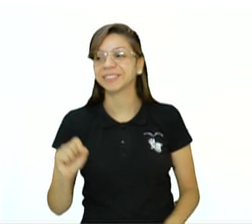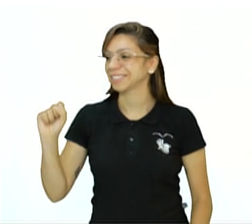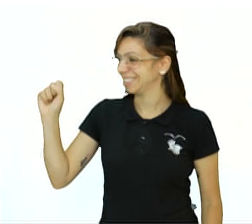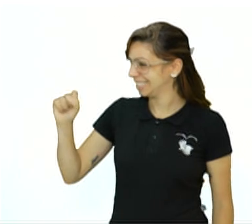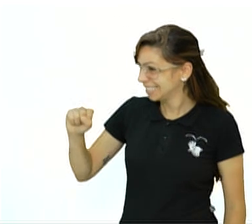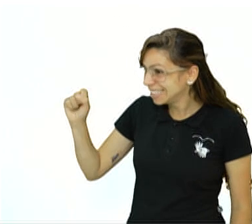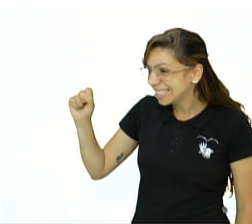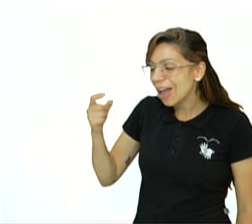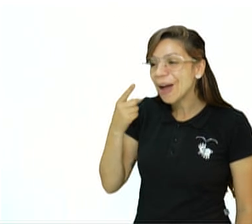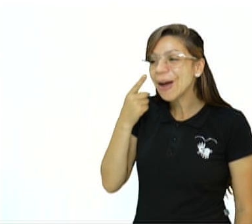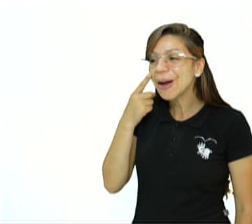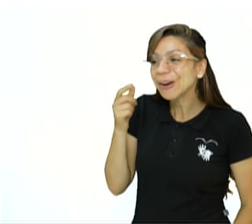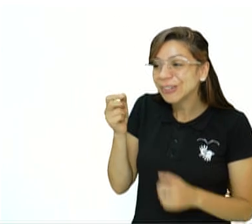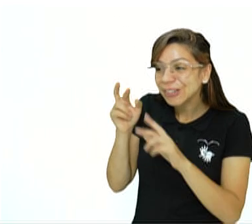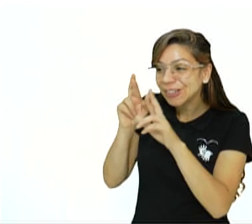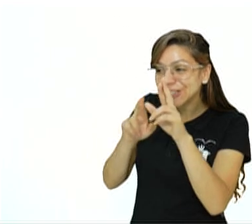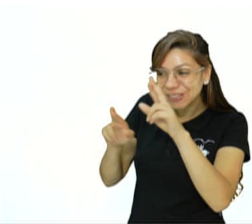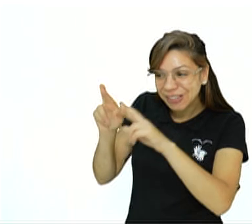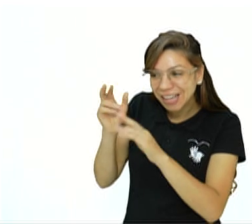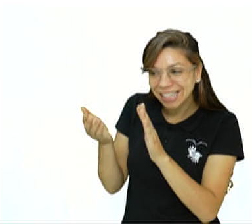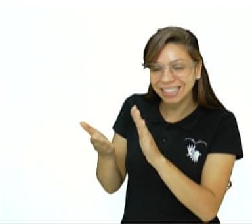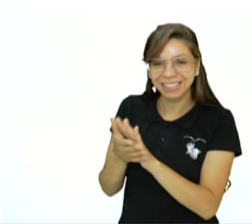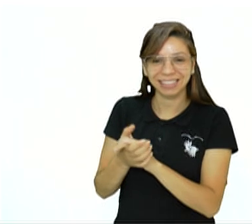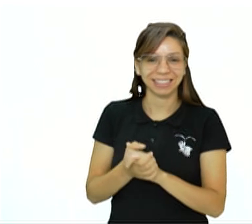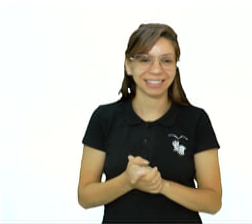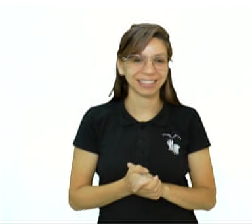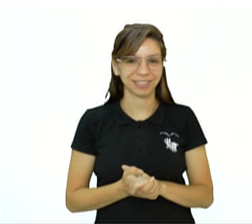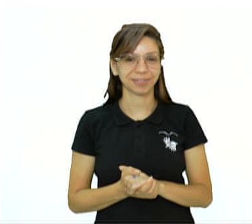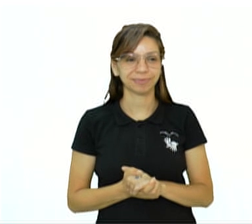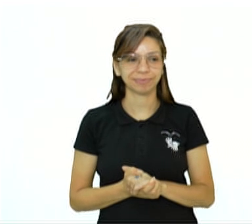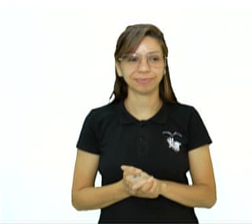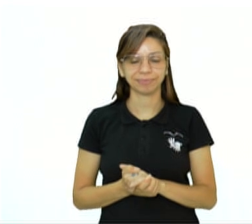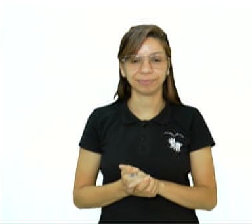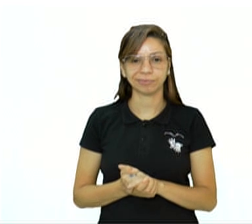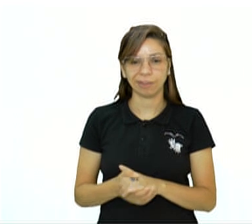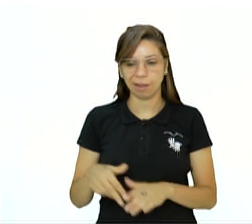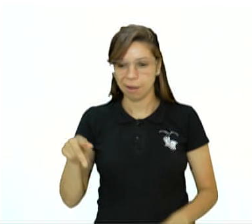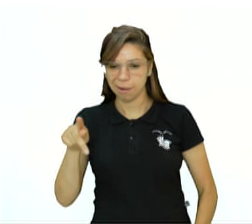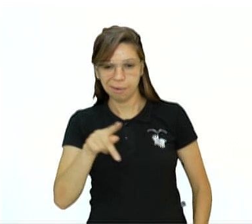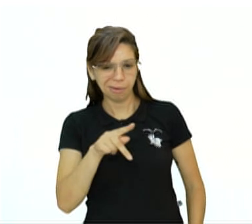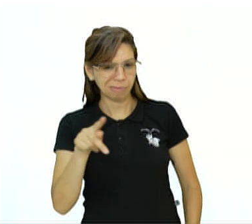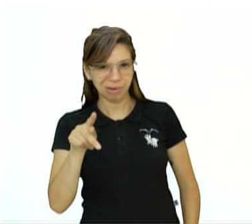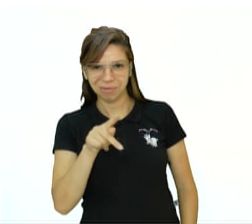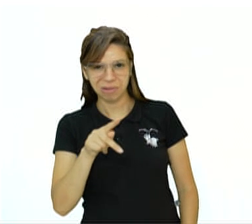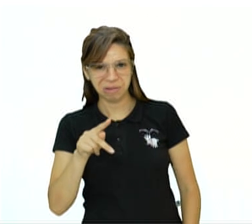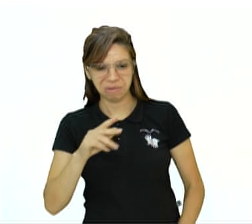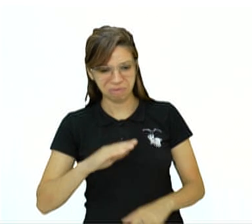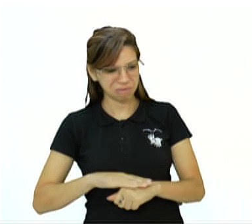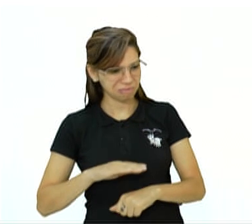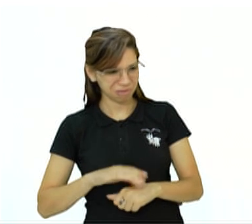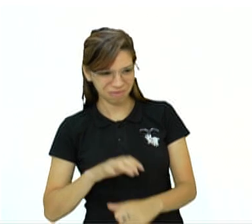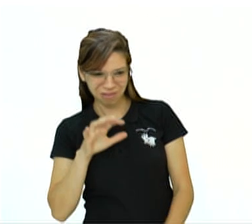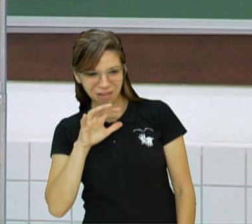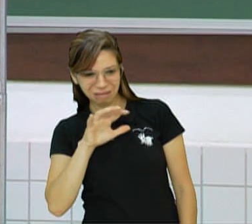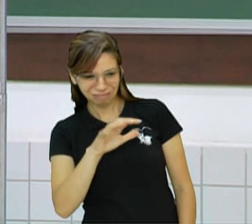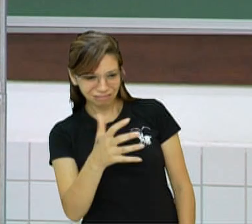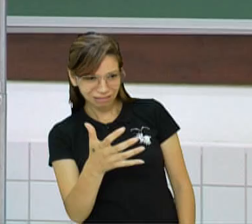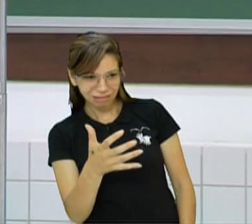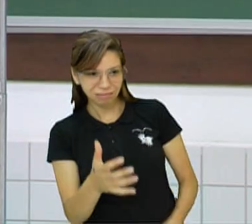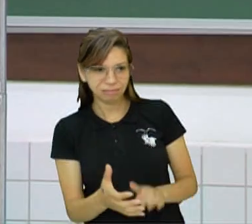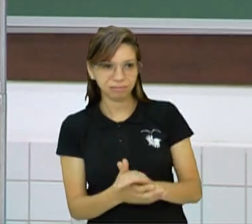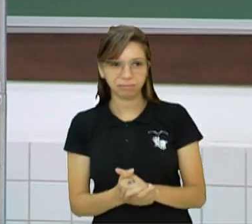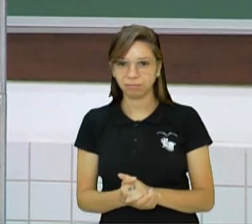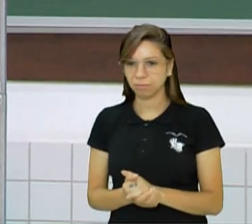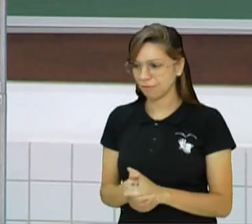Olhem aqui então juntos com a prof, ó. Prof, o meu não ficou assim. O meu ficou